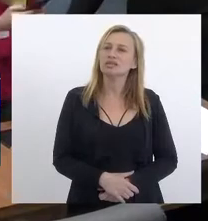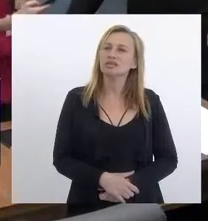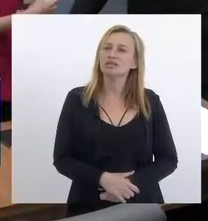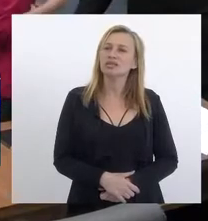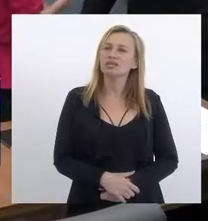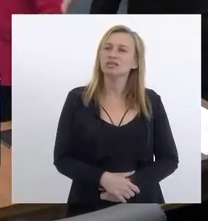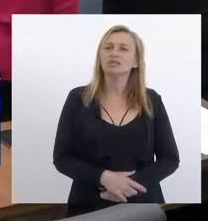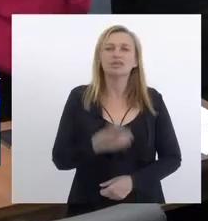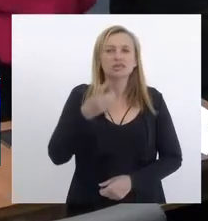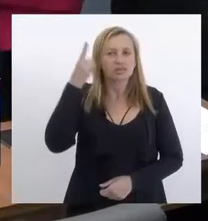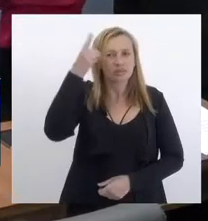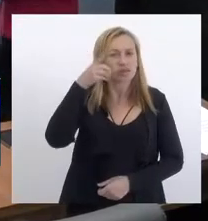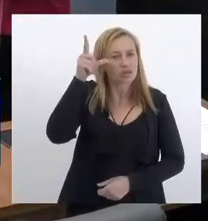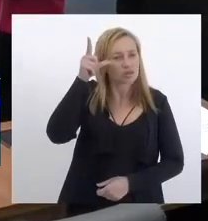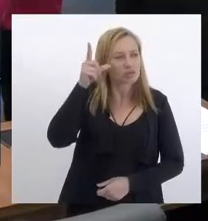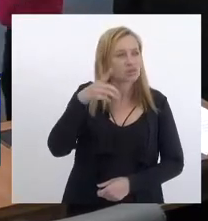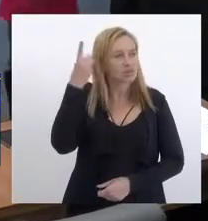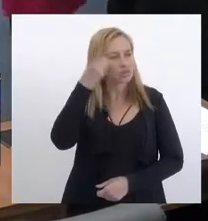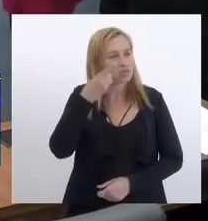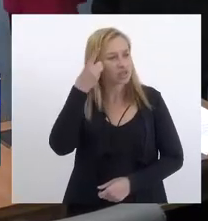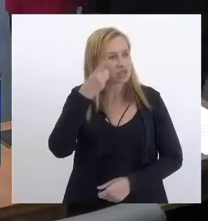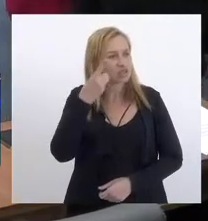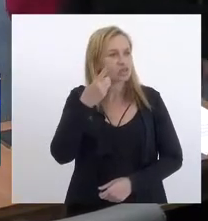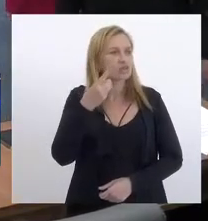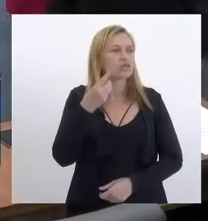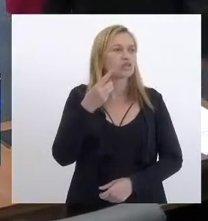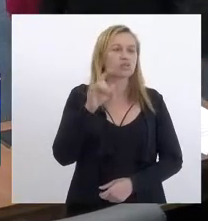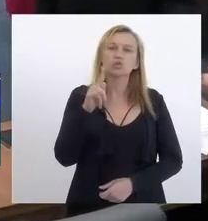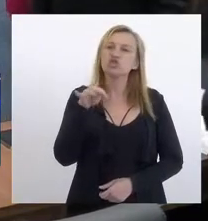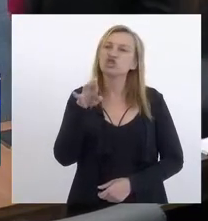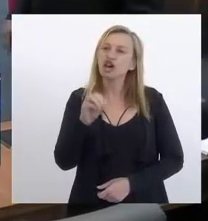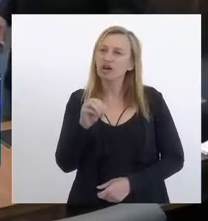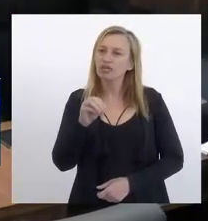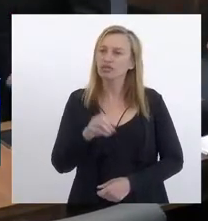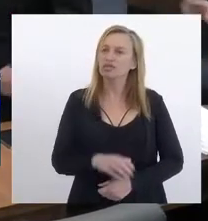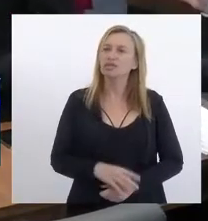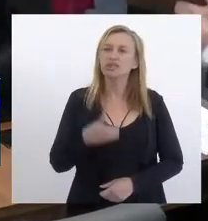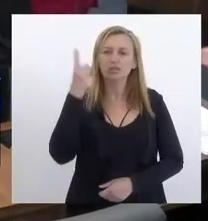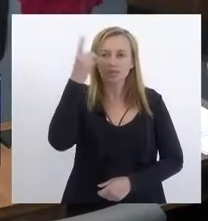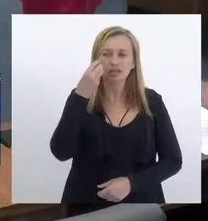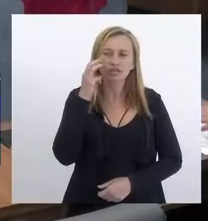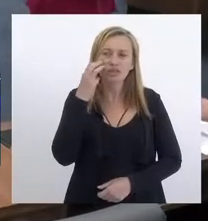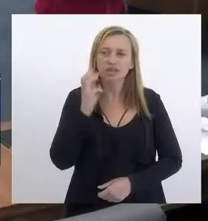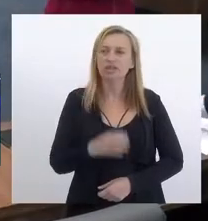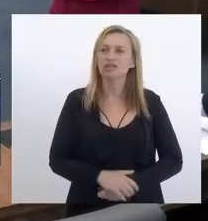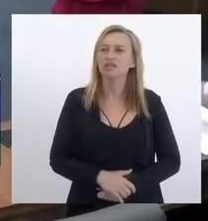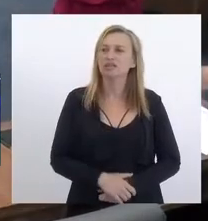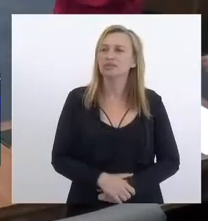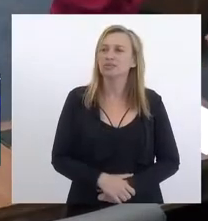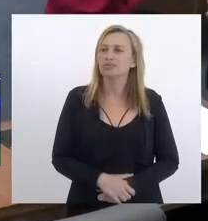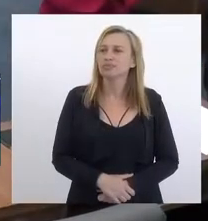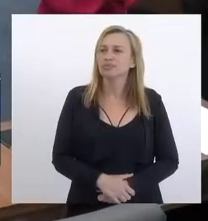comissão. Deputada Lucinha, deputado Gustavo Schmidt. Deputado Gustavo Schmidt, deputado Valdeque Carneiro.